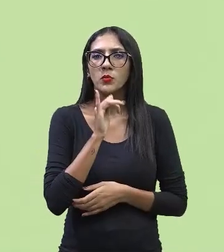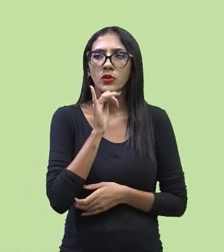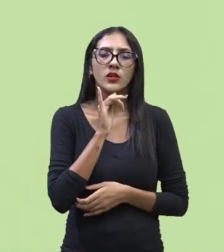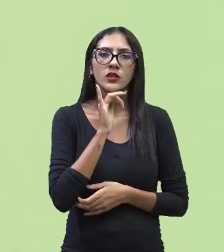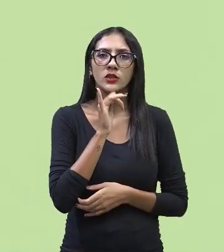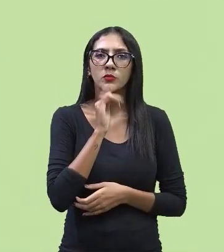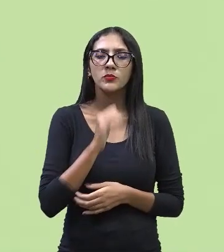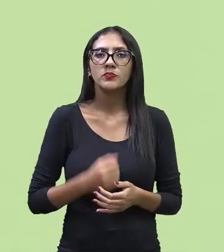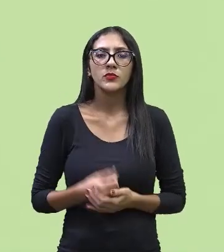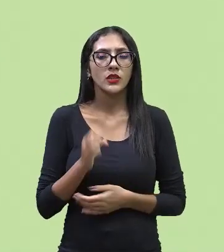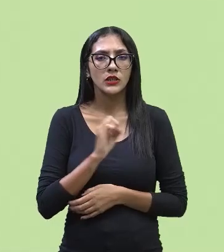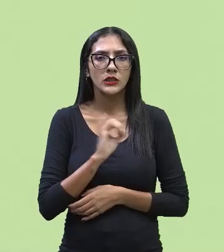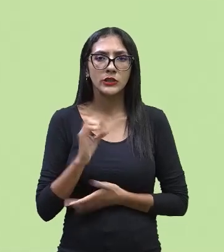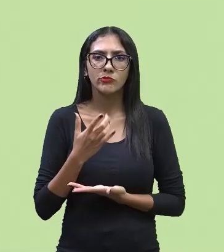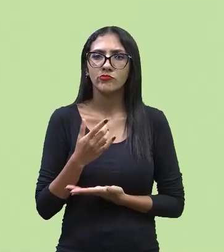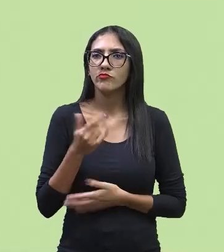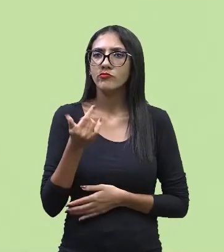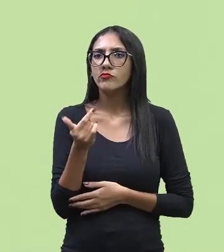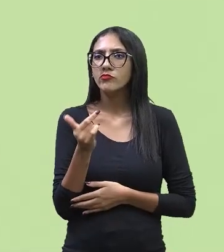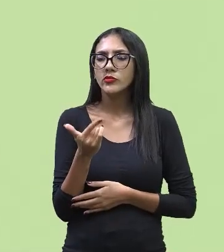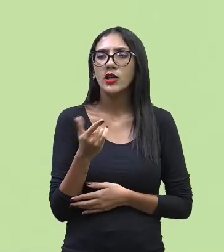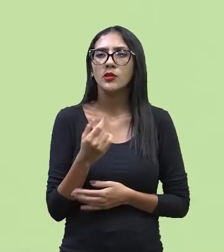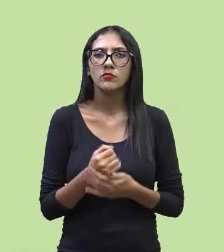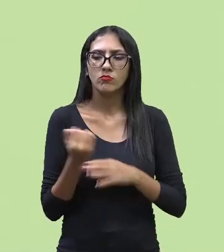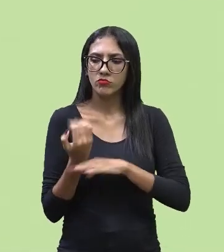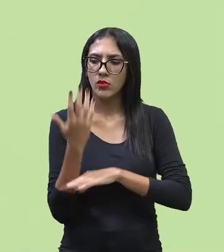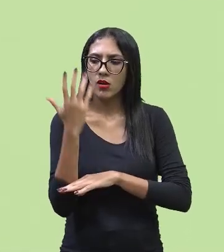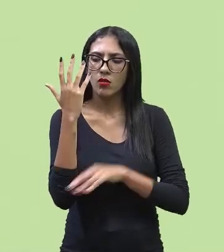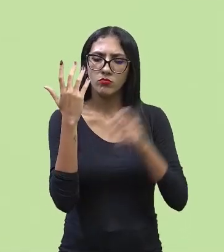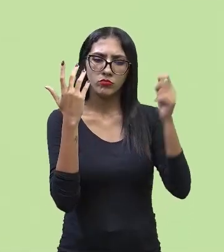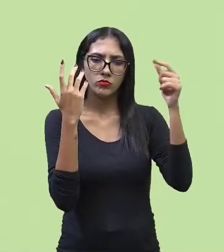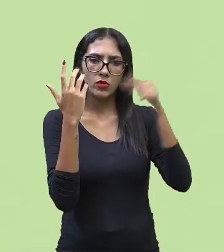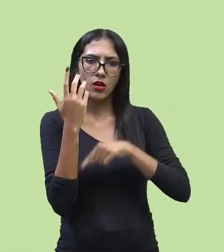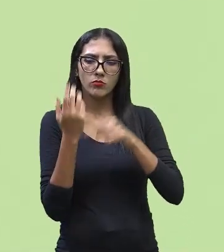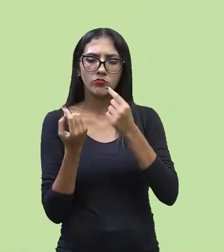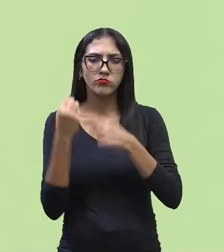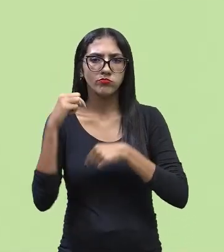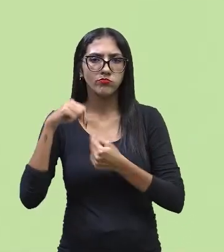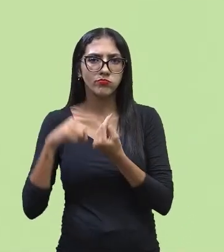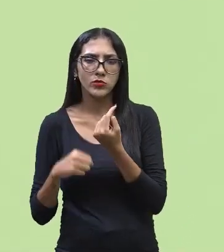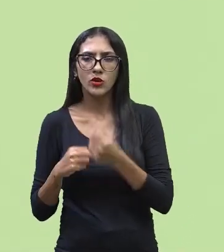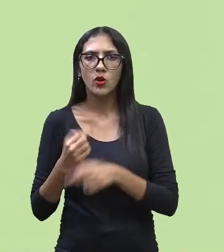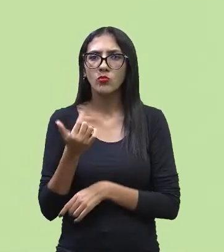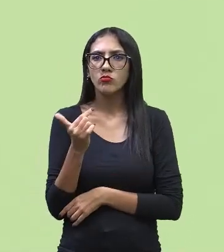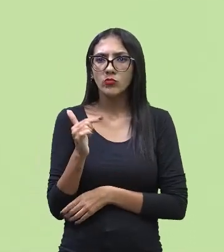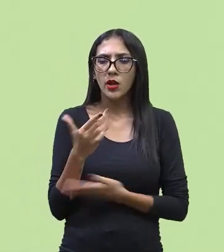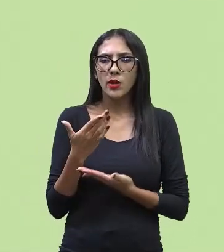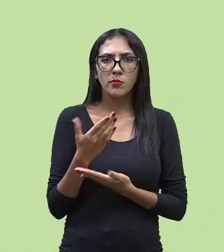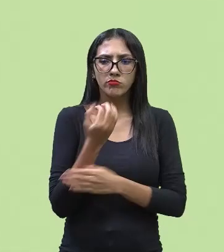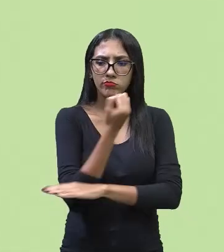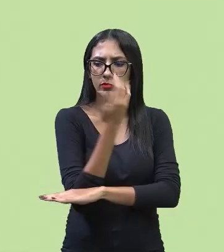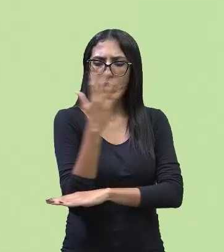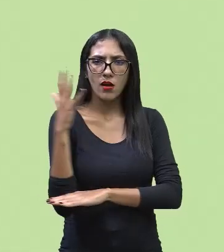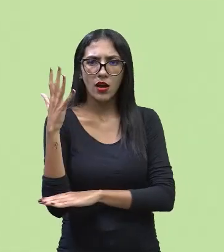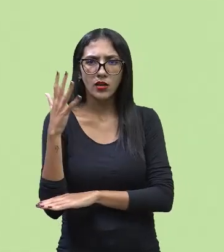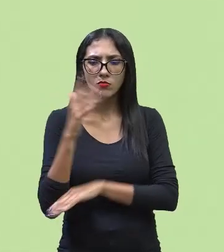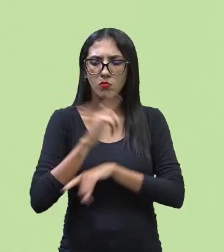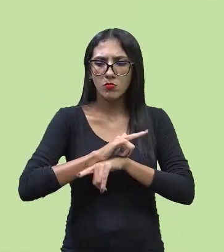gente não tem aí o processo de fotossíntese acontecendo, ou seja, não tem muita vegetação, né?